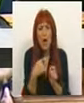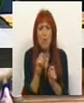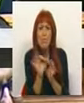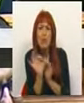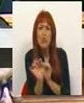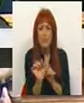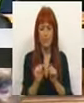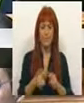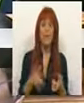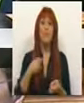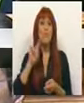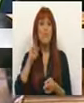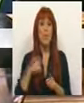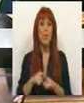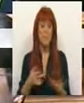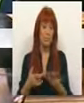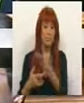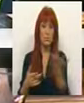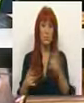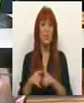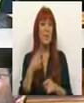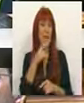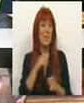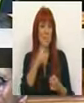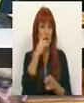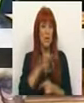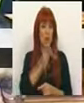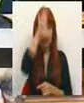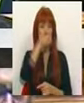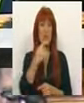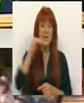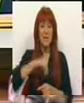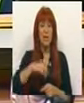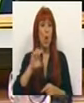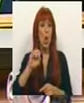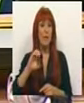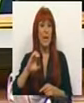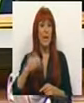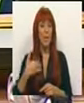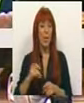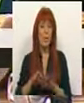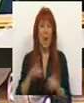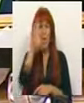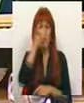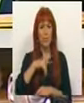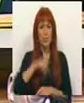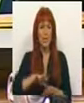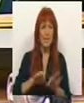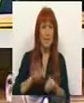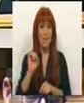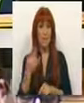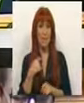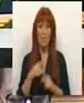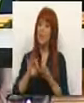dizer. Também ficámos a saber, e o registro, que parece que o Sr. Primeiro-Ministro aqui quis dizer que a OCDE faz um bocadinho como ao Governo português.